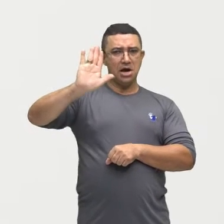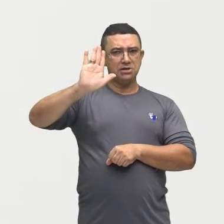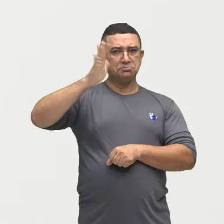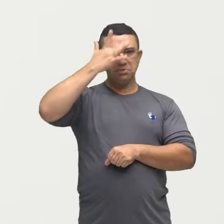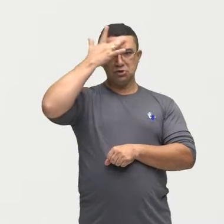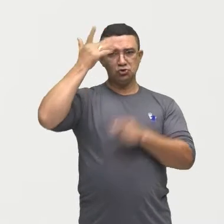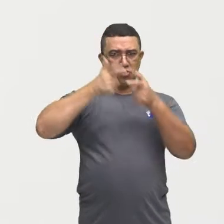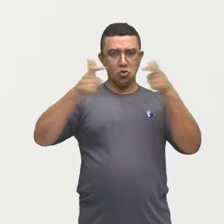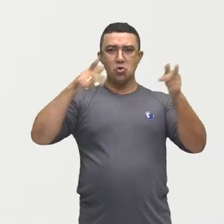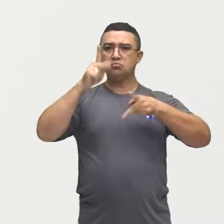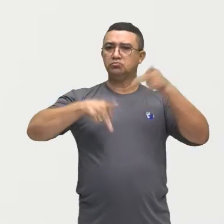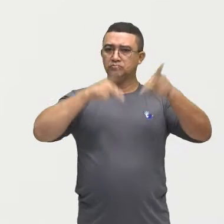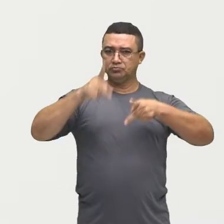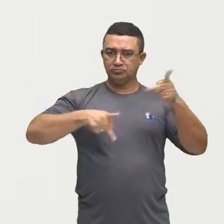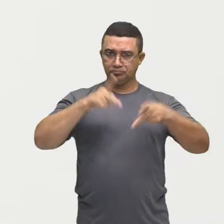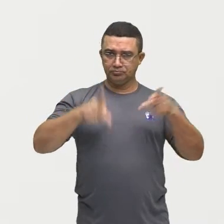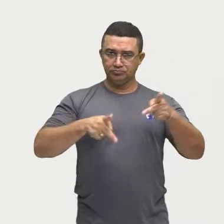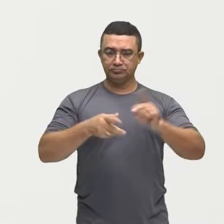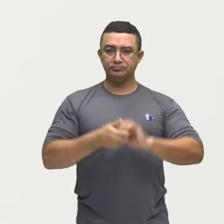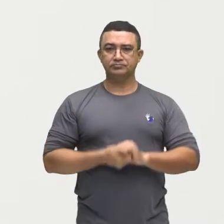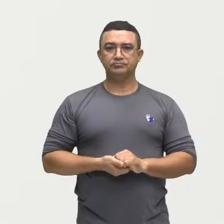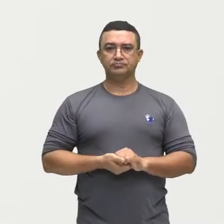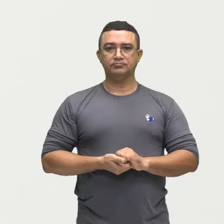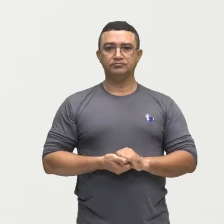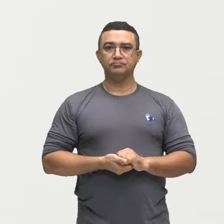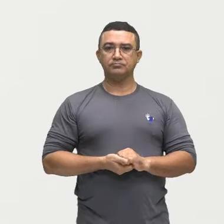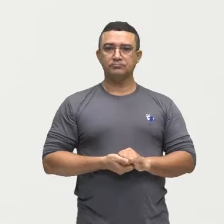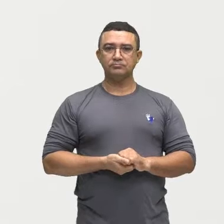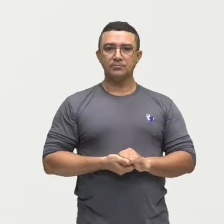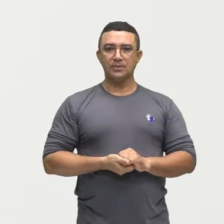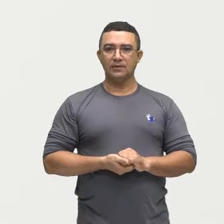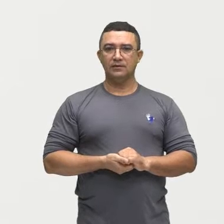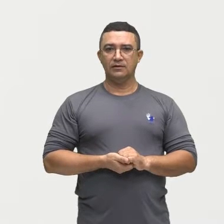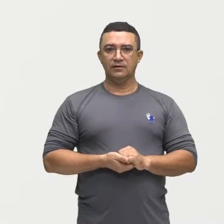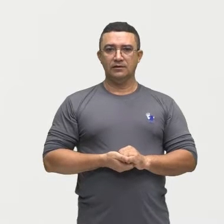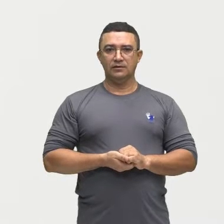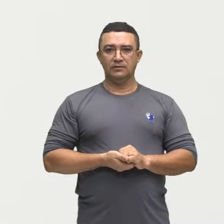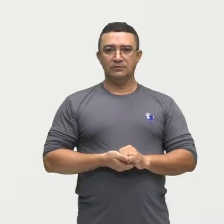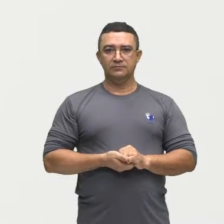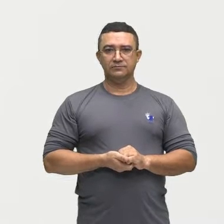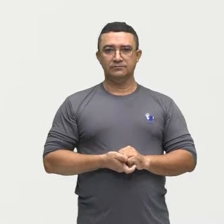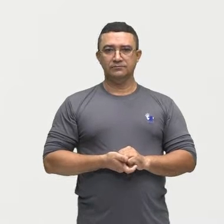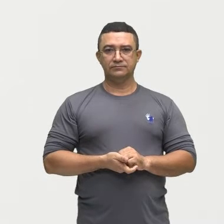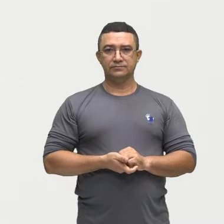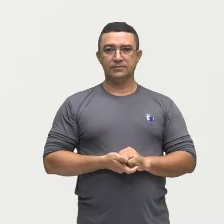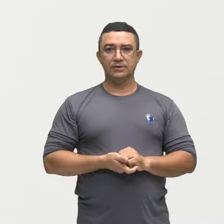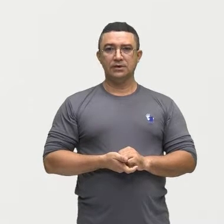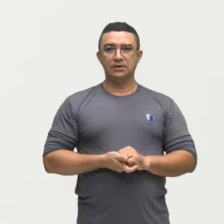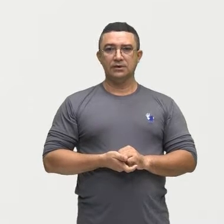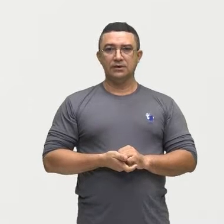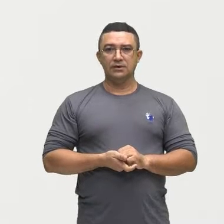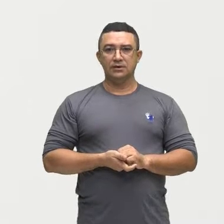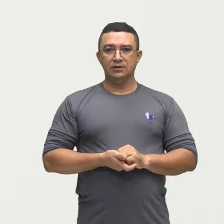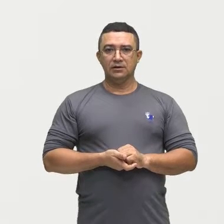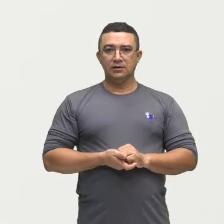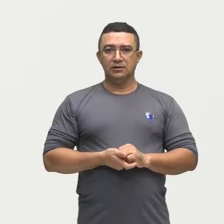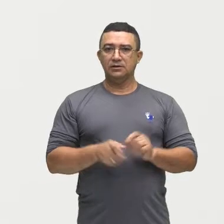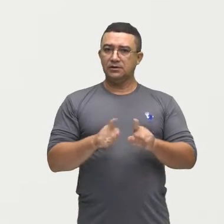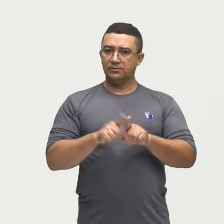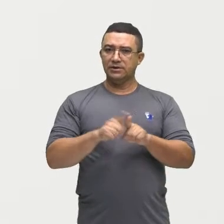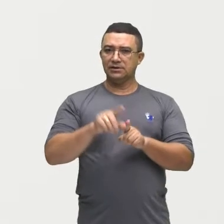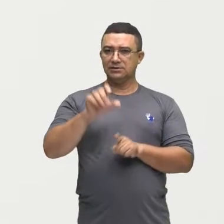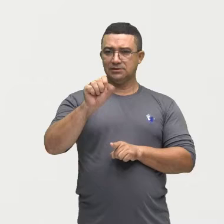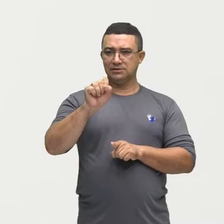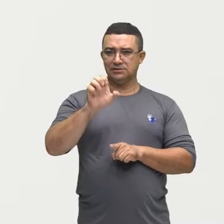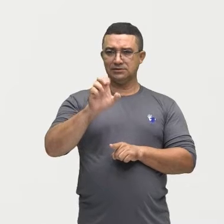com relação ainda à densidade, aos dados demográficos, um pouco mais do que 14 milhões de habitantes. E aí o